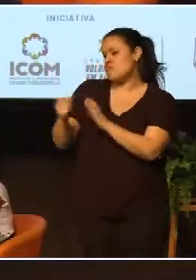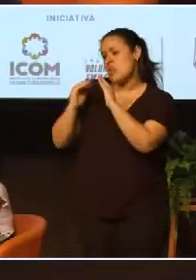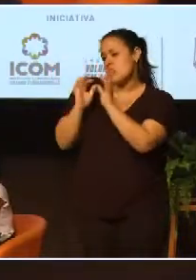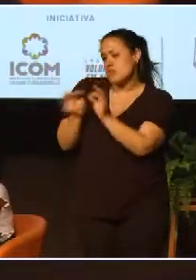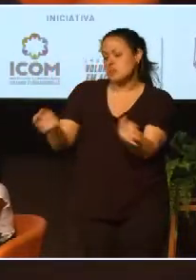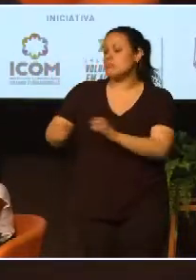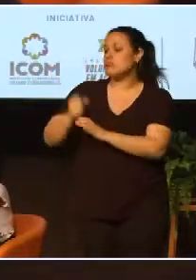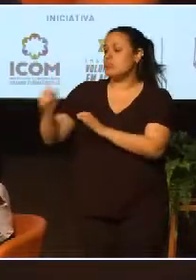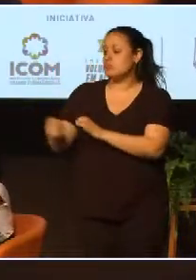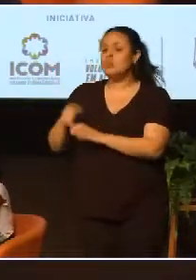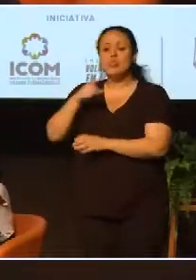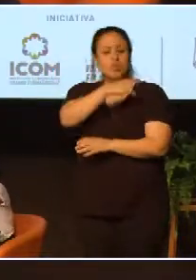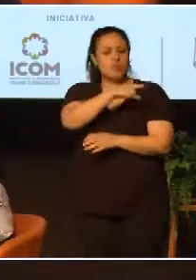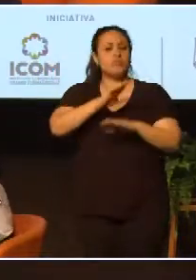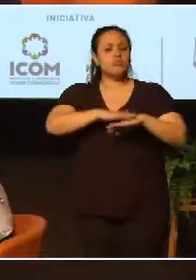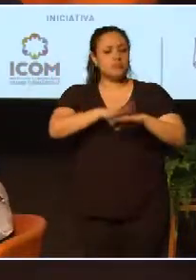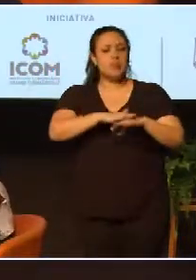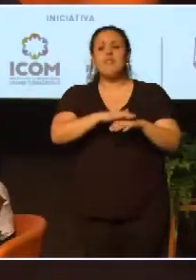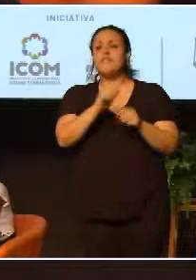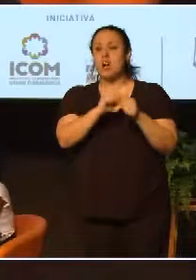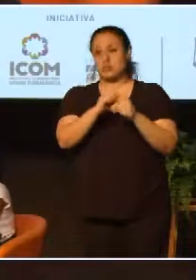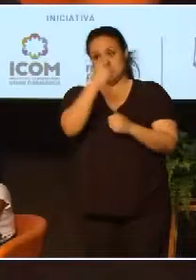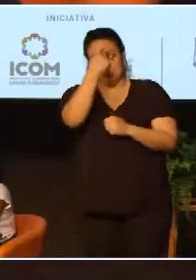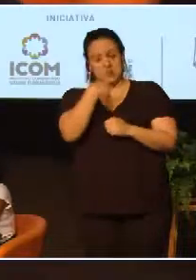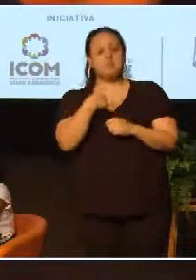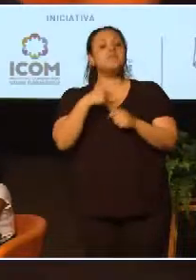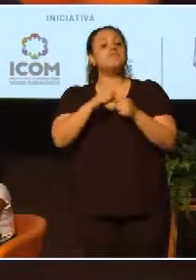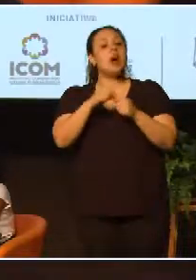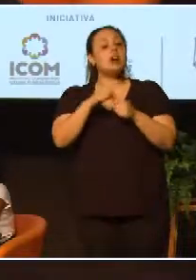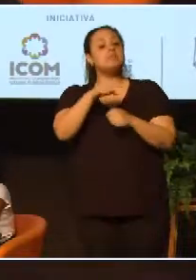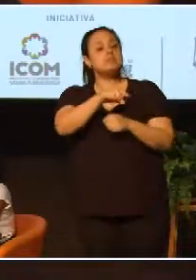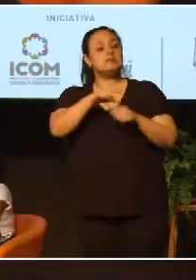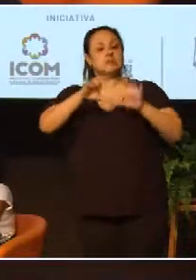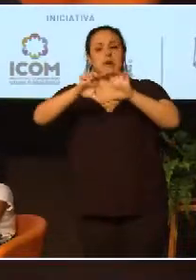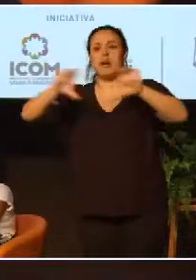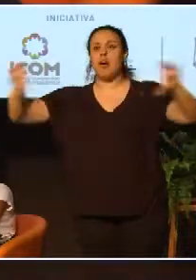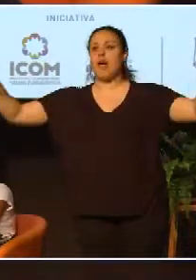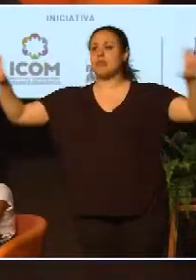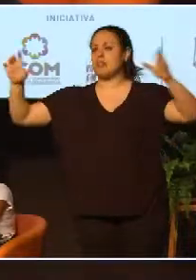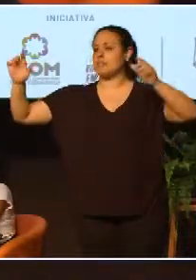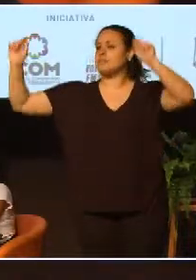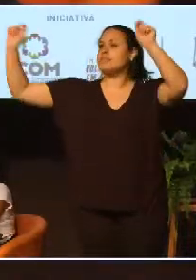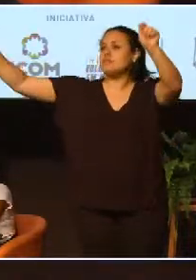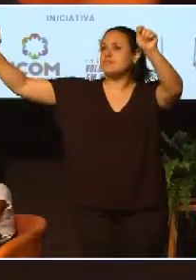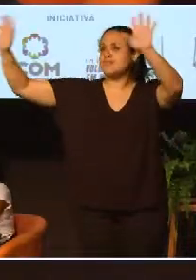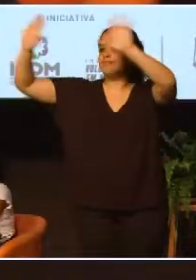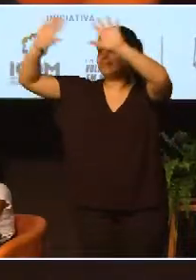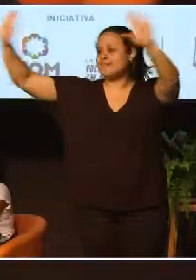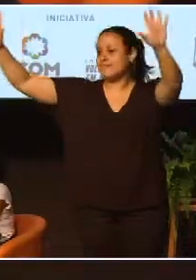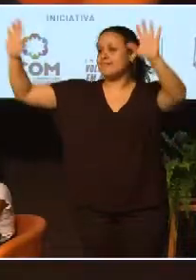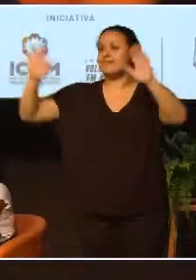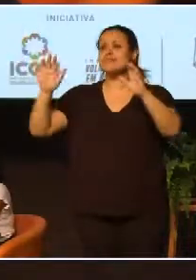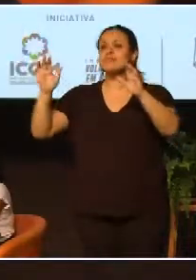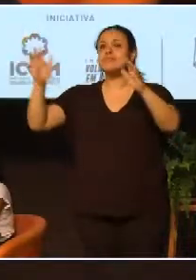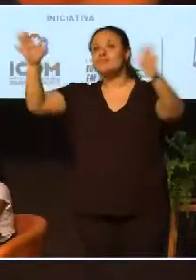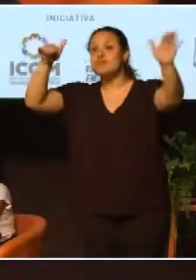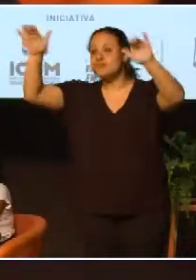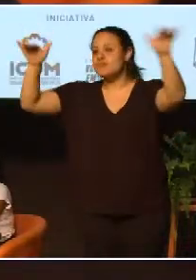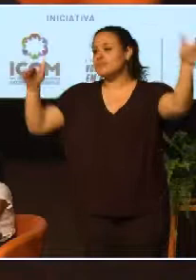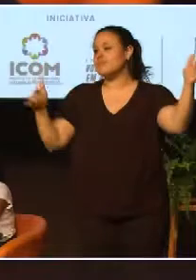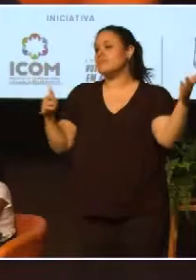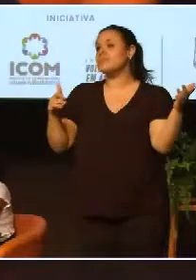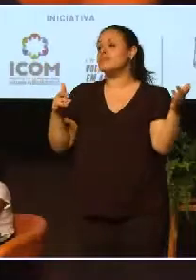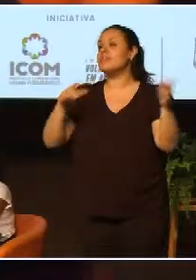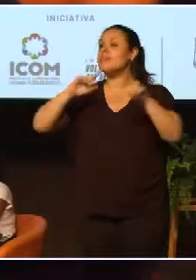avenida, faz meus cartões, distribui perto de obra e a gente abre a nossa casa para vender essas quentinhas,